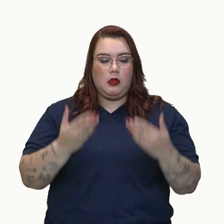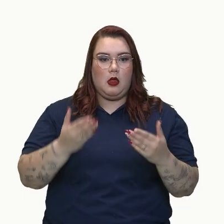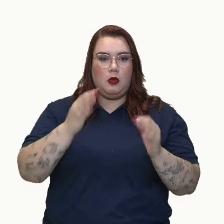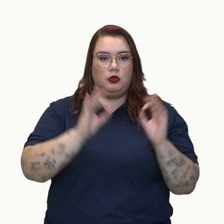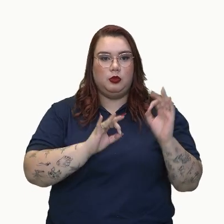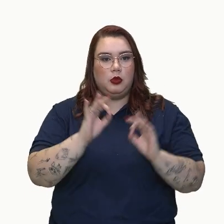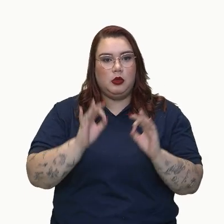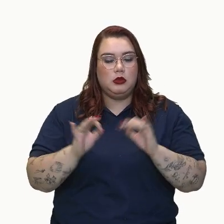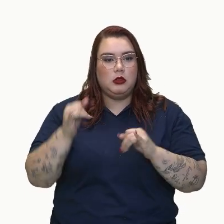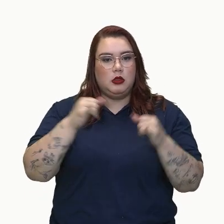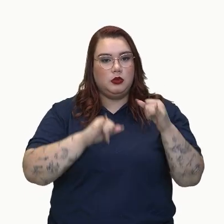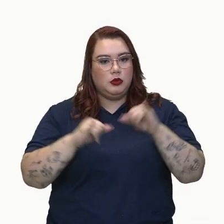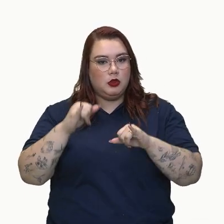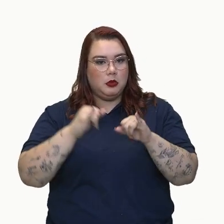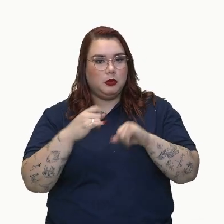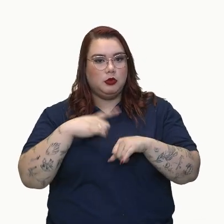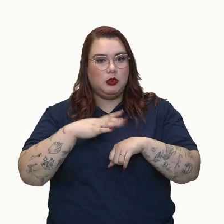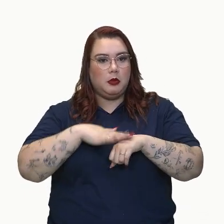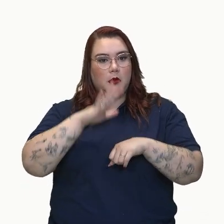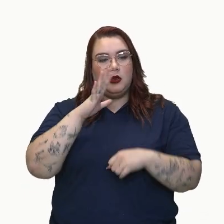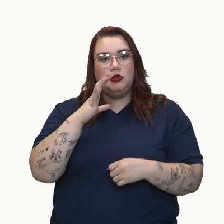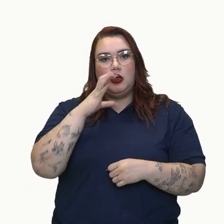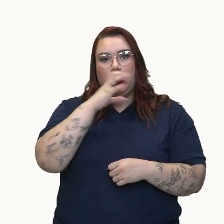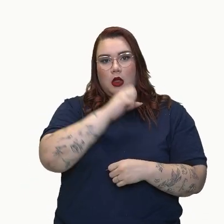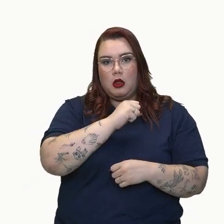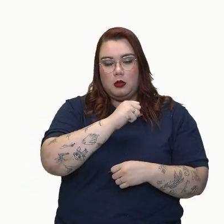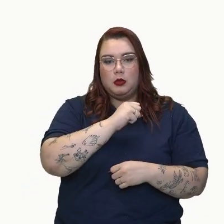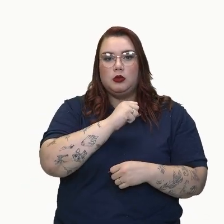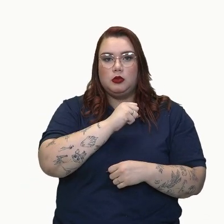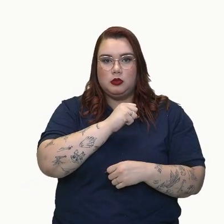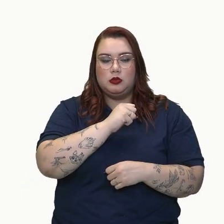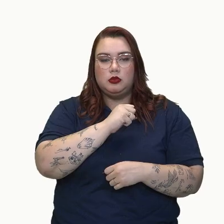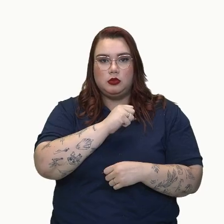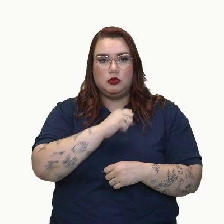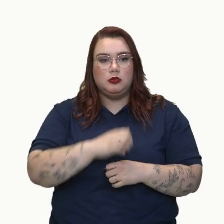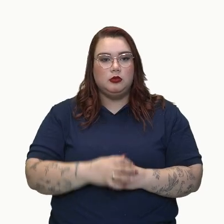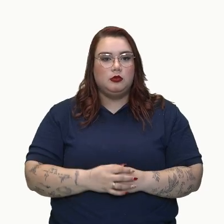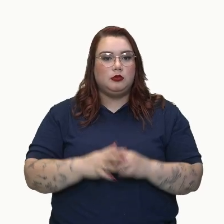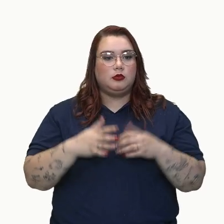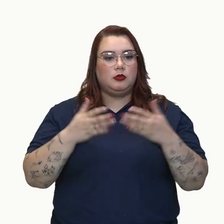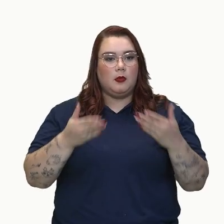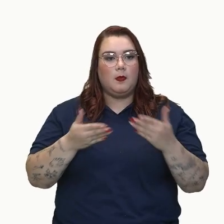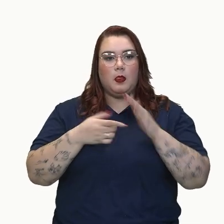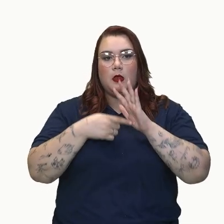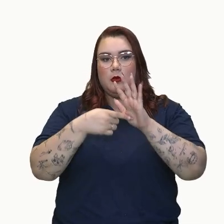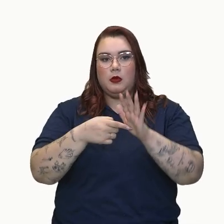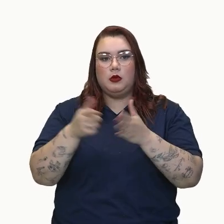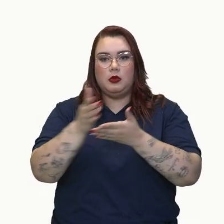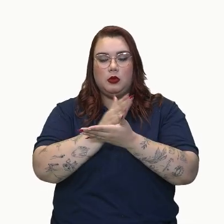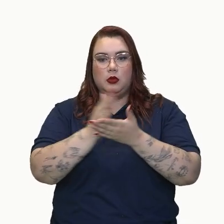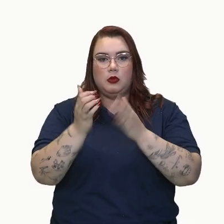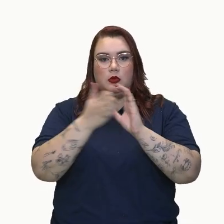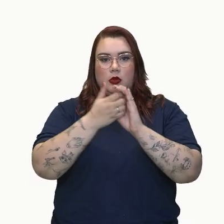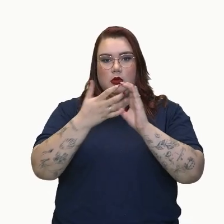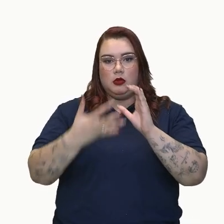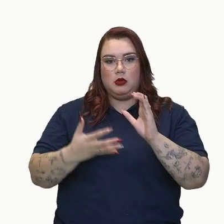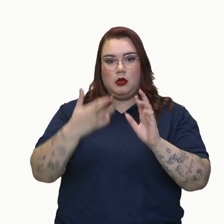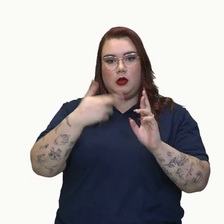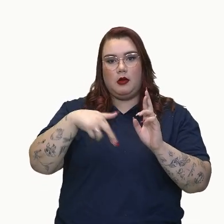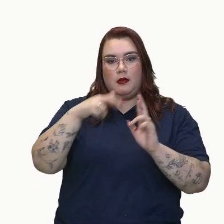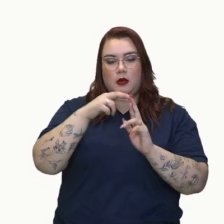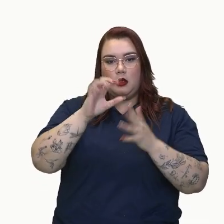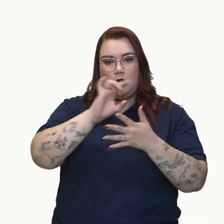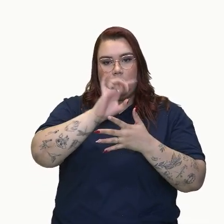rápido e eficientes, tá? E aí, aqui a gente tem algumas características de cada uma delas.